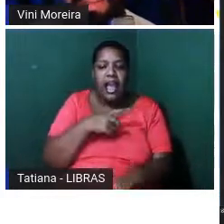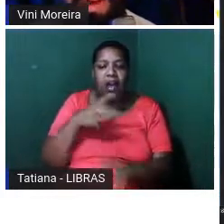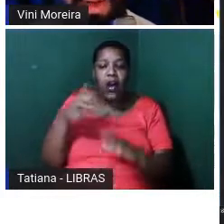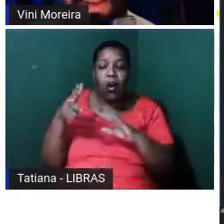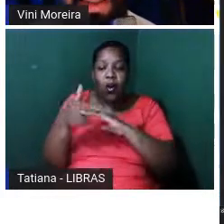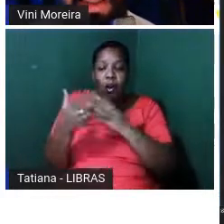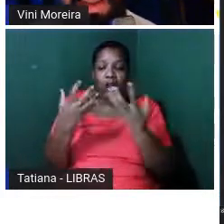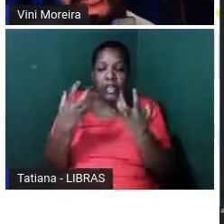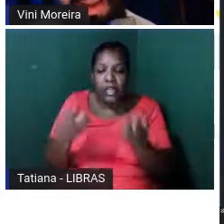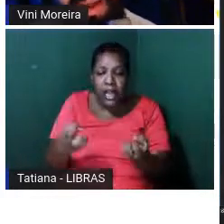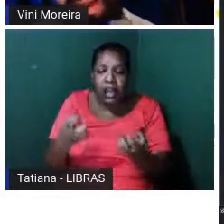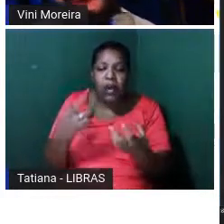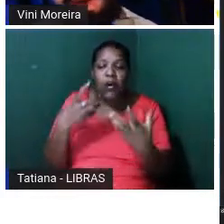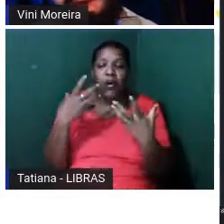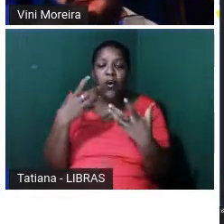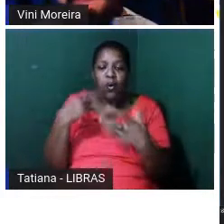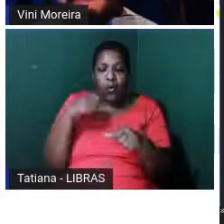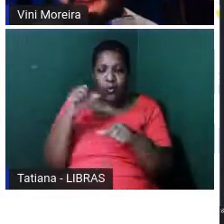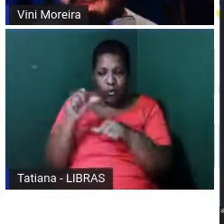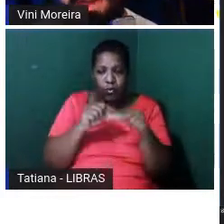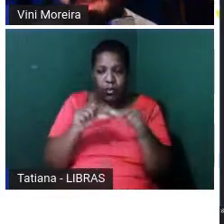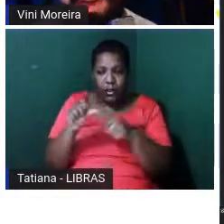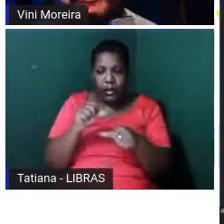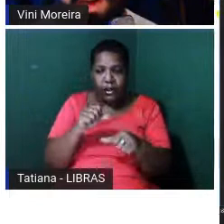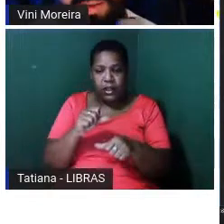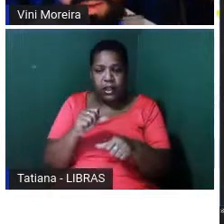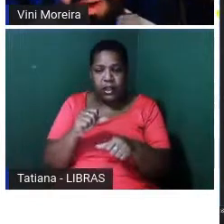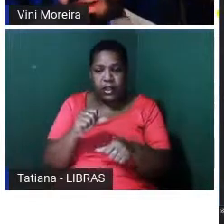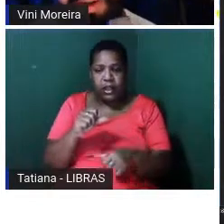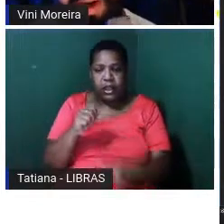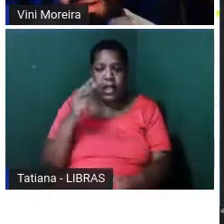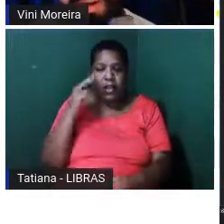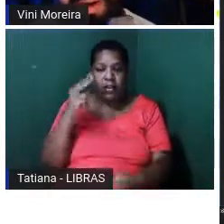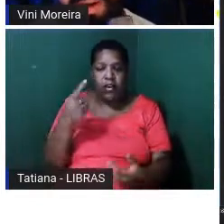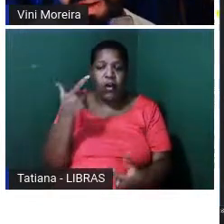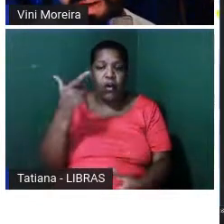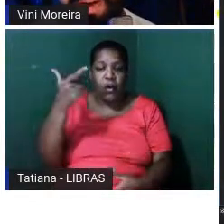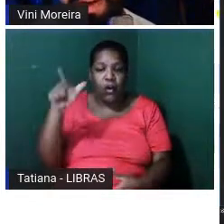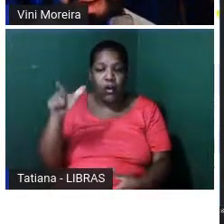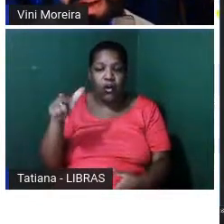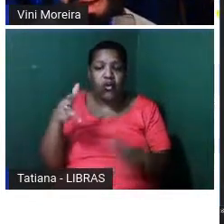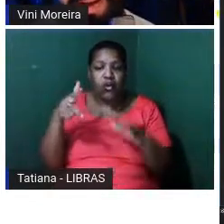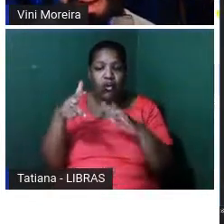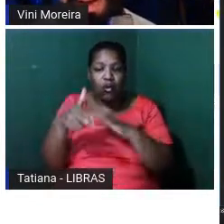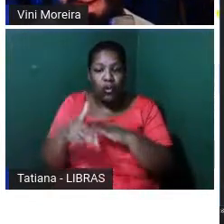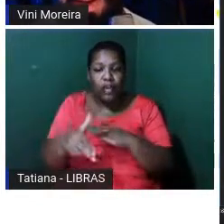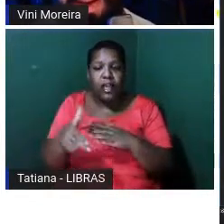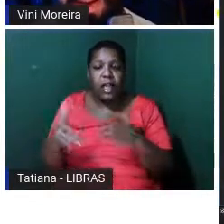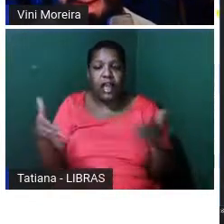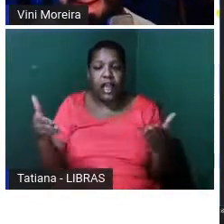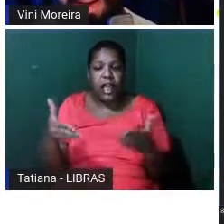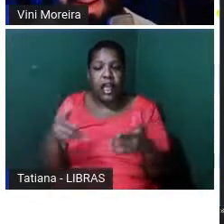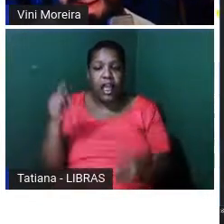corte seco ou ele muda bastante aqui a gente vai ter outro quarto seco aqui